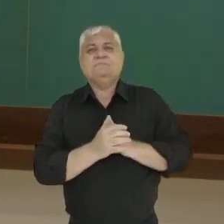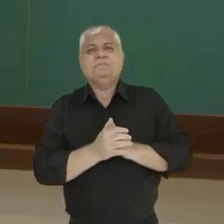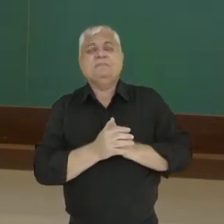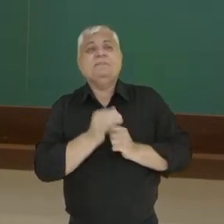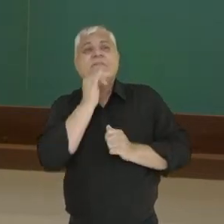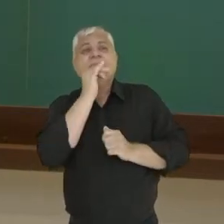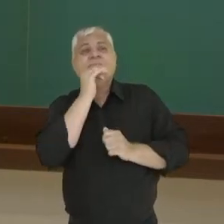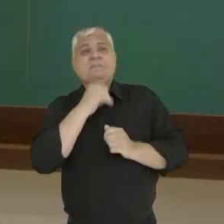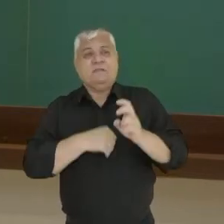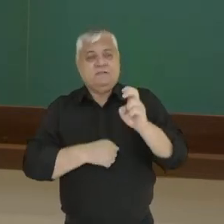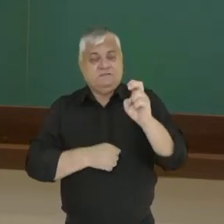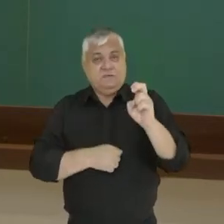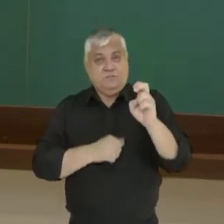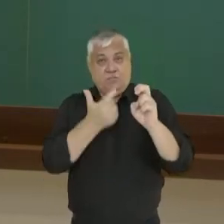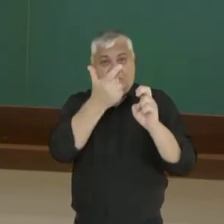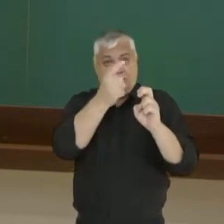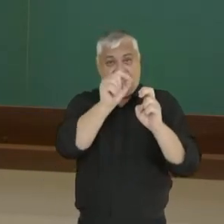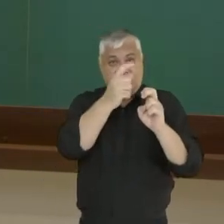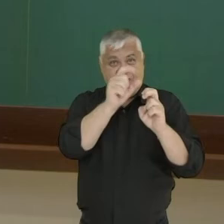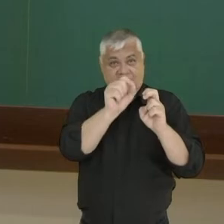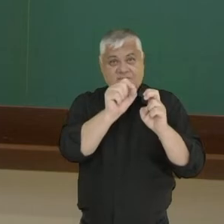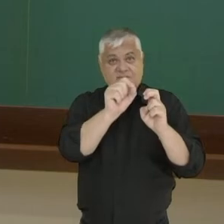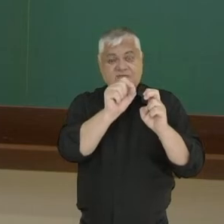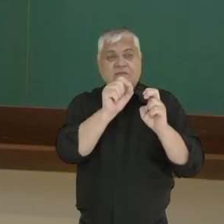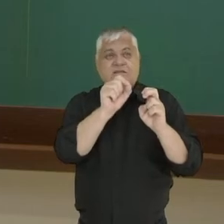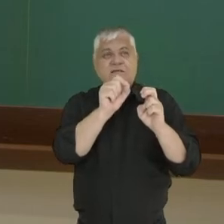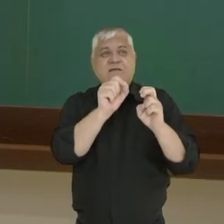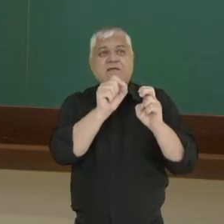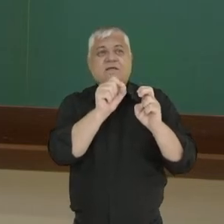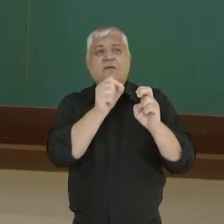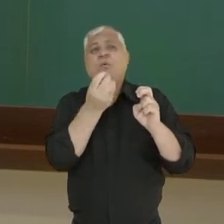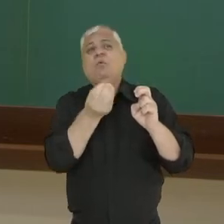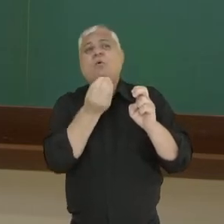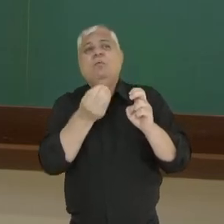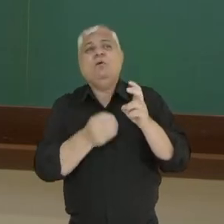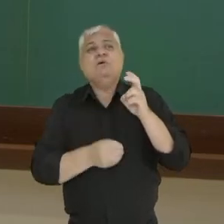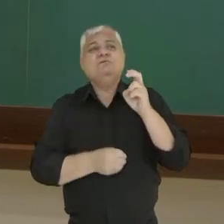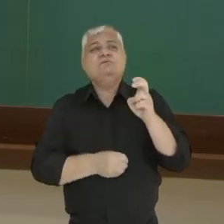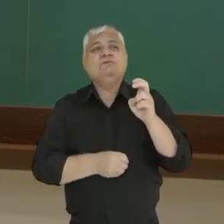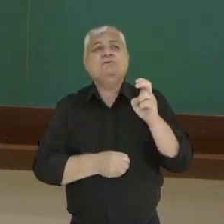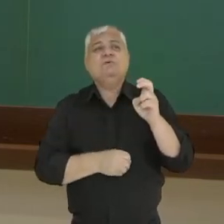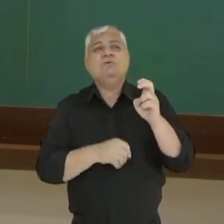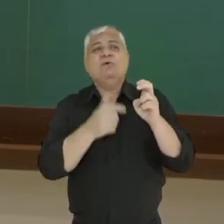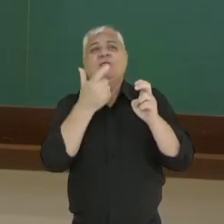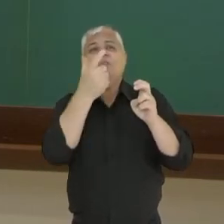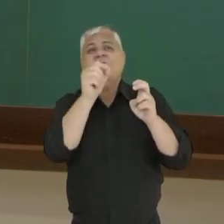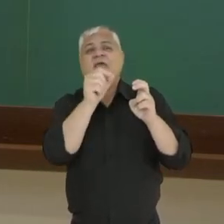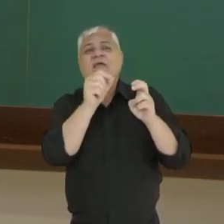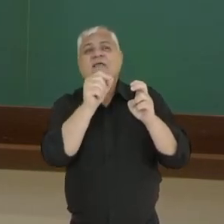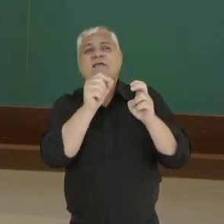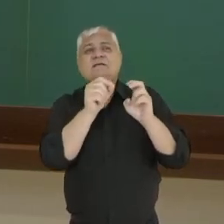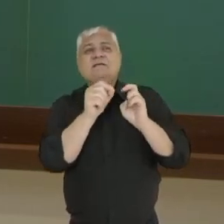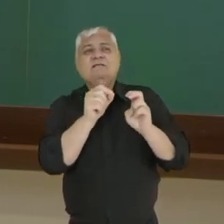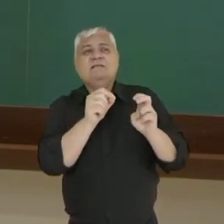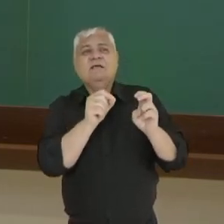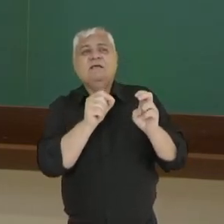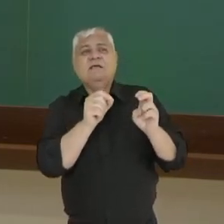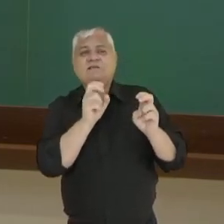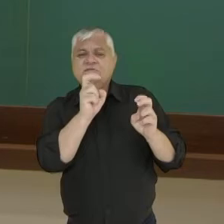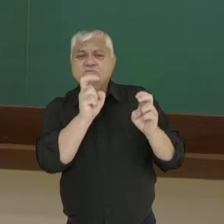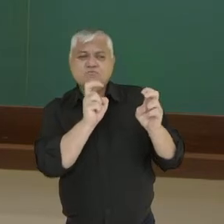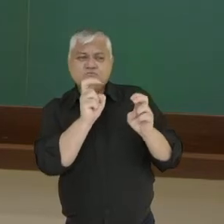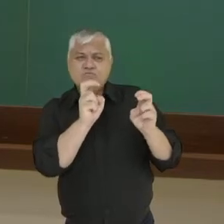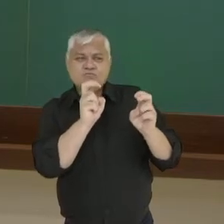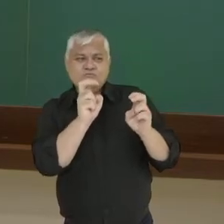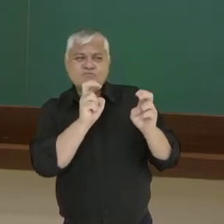minha base 5 elevada ao expoente 10, logaritmo de 10 na base